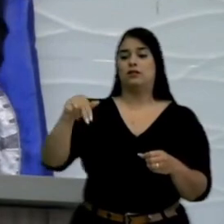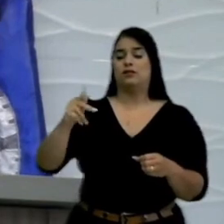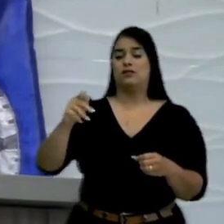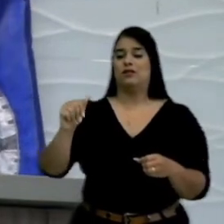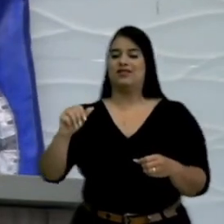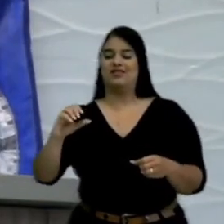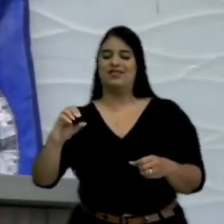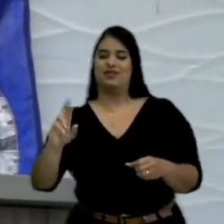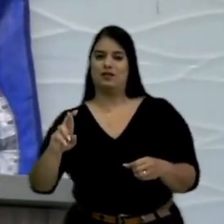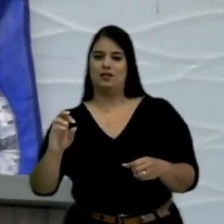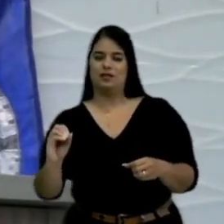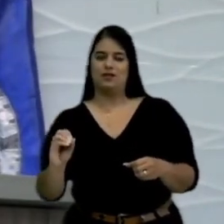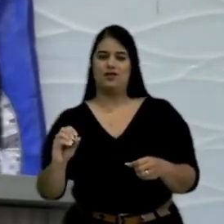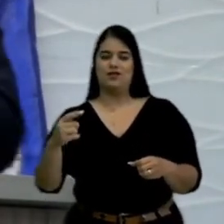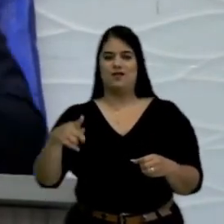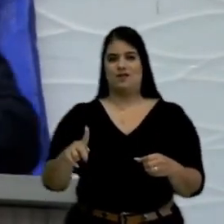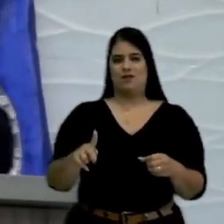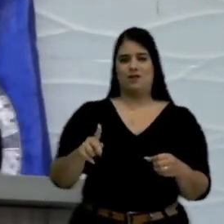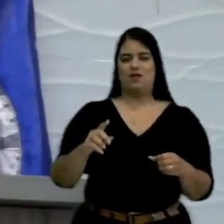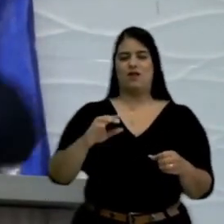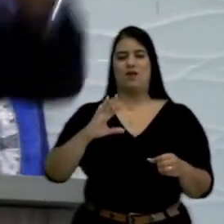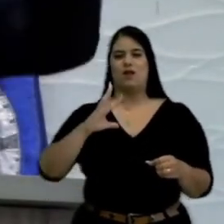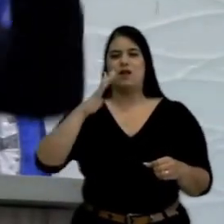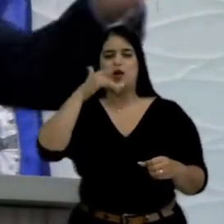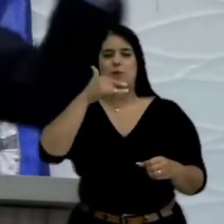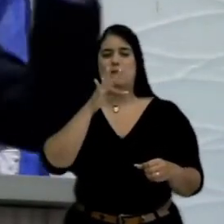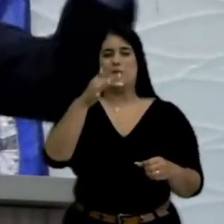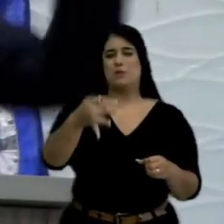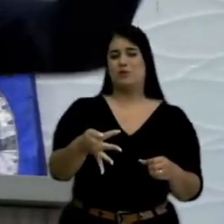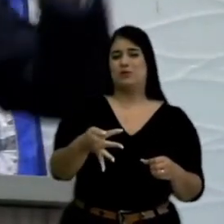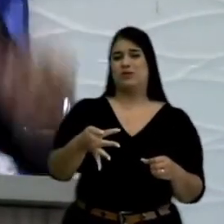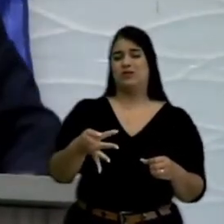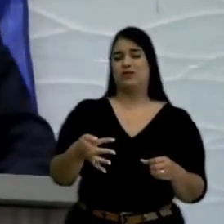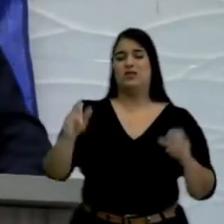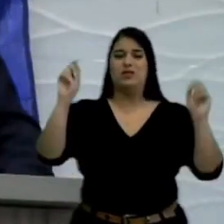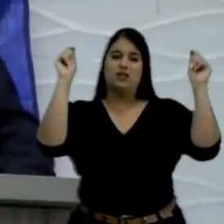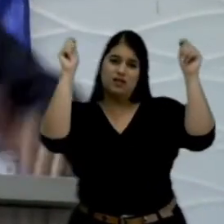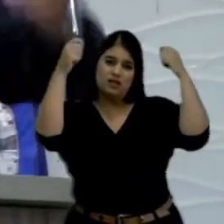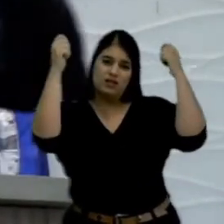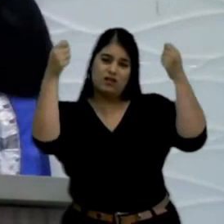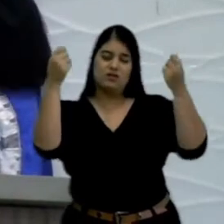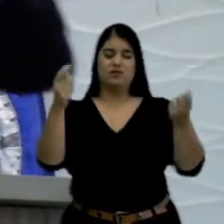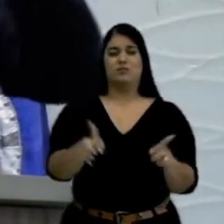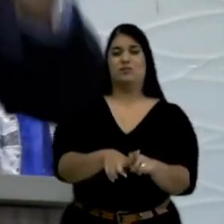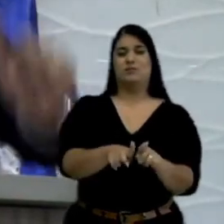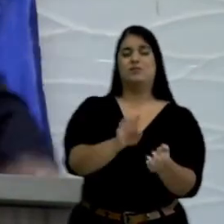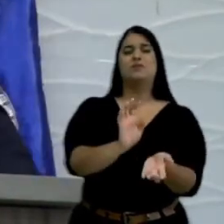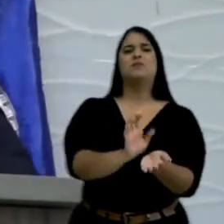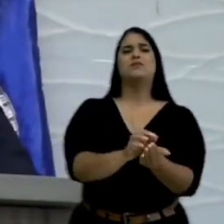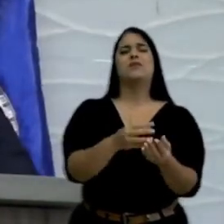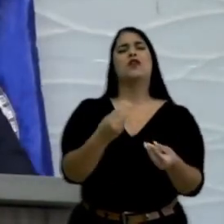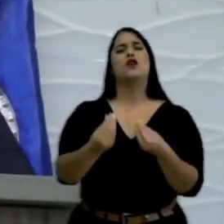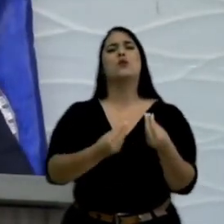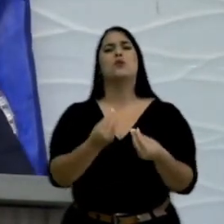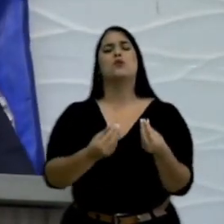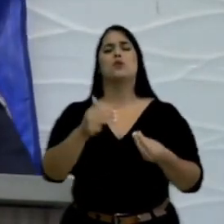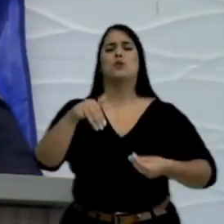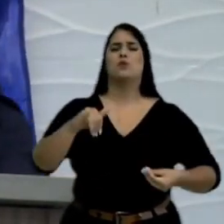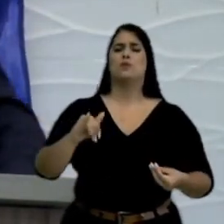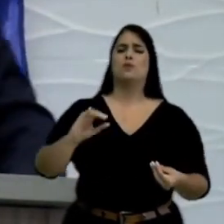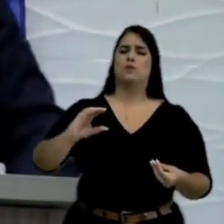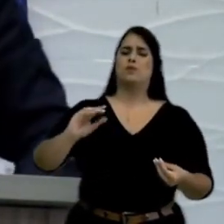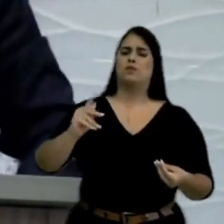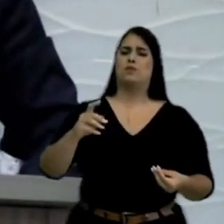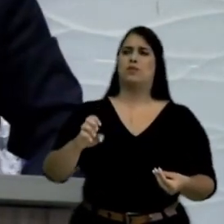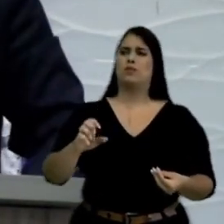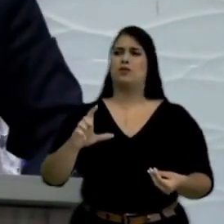Belo Jardim, Caruaru, Caruaru, Recife. Como é que uma Compesa dessa anda? Como é que Michel podia fazer nada pela população de São